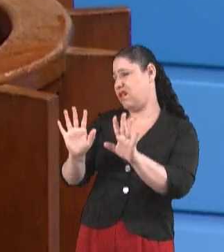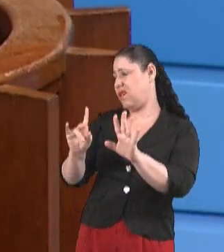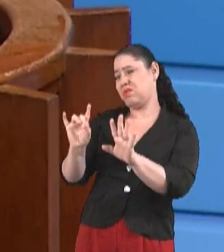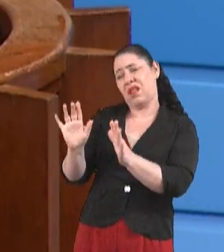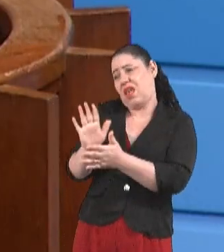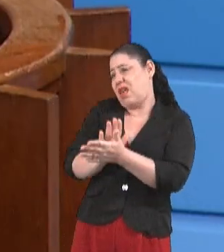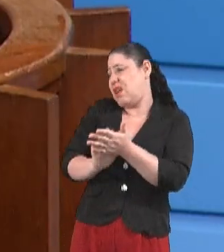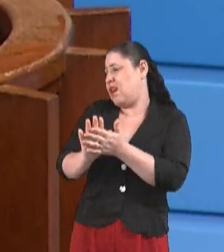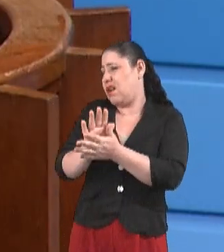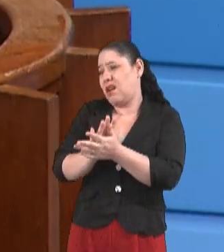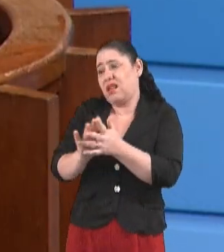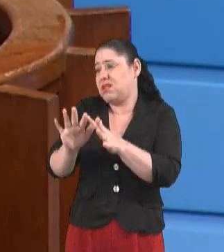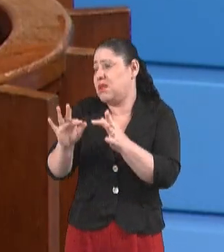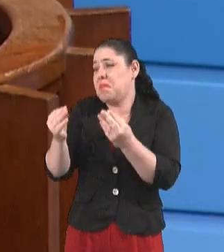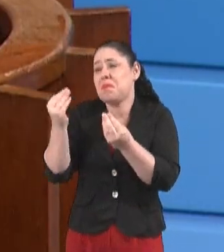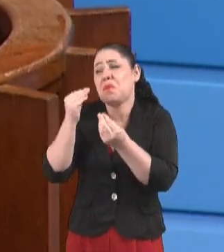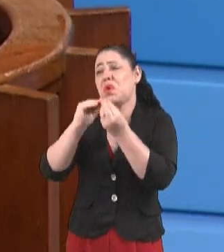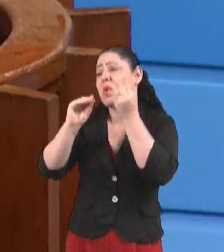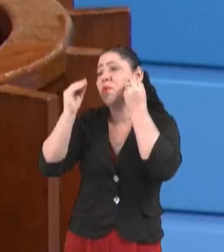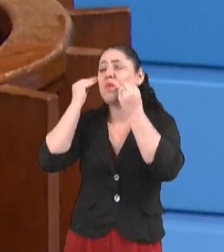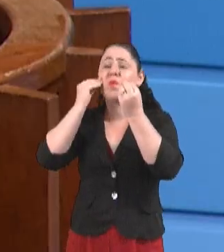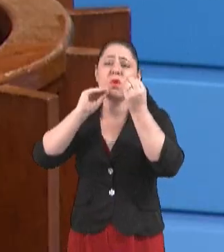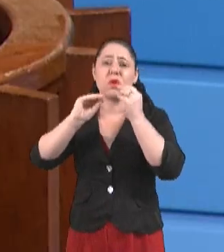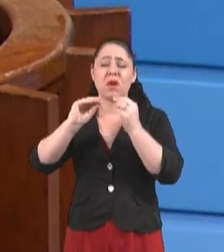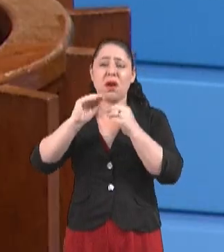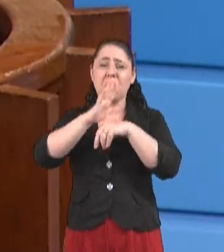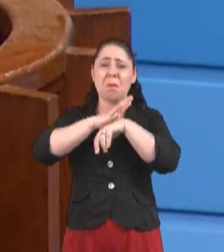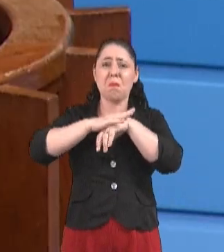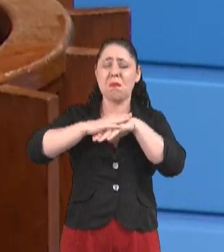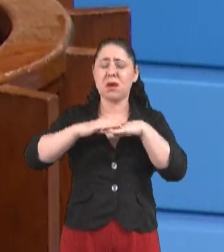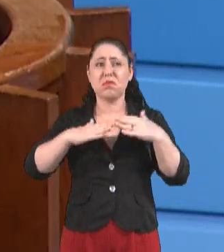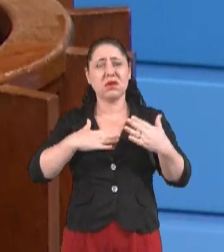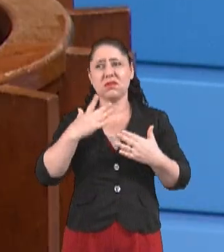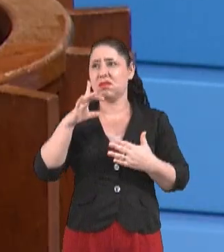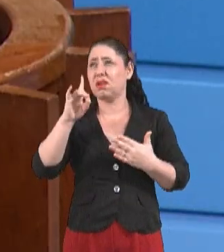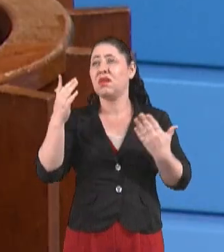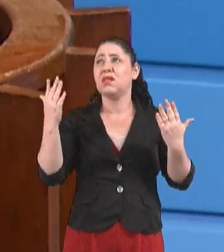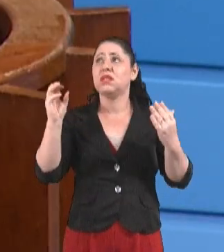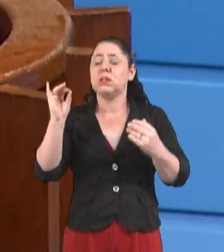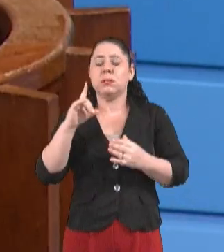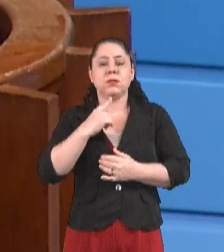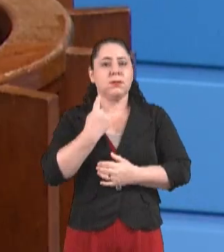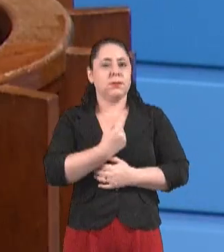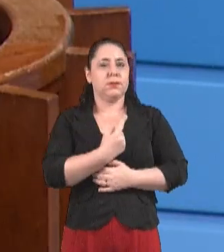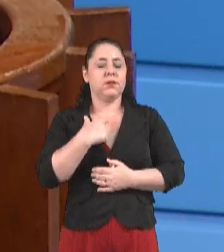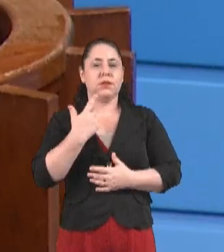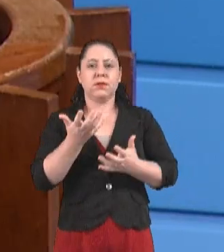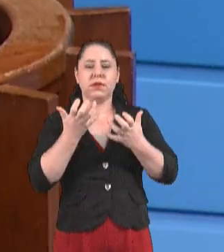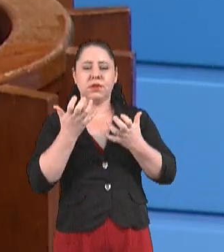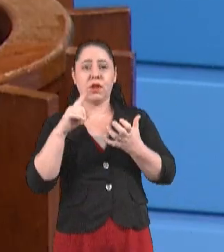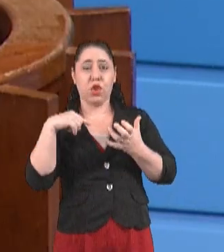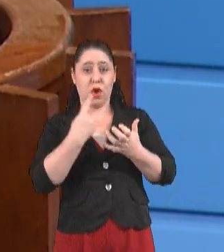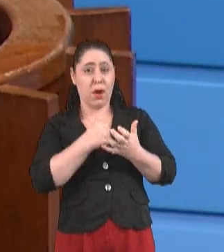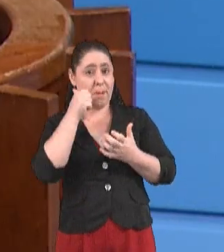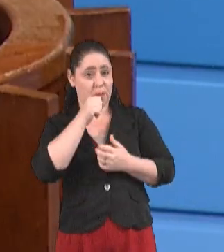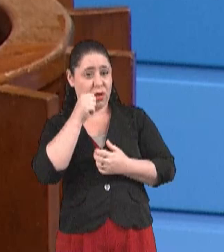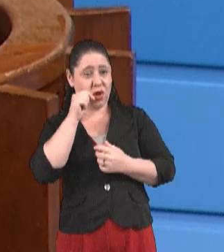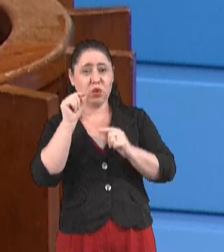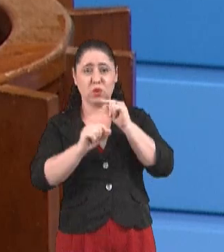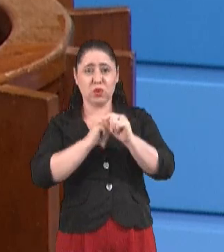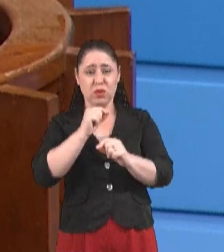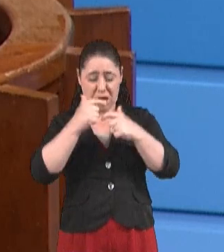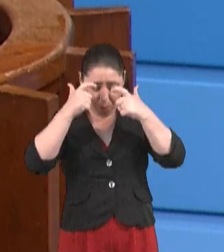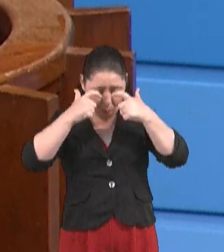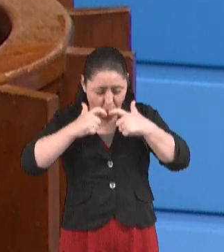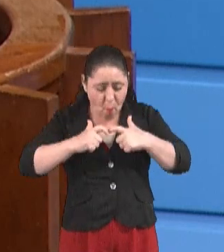é nada, um beijo, passar a mão. Meu Deus, se tem uma coisa que nós prezamos, nós mulheres, é